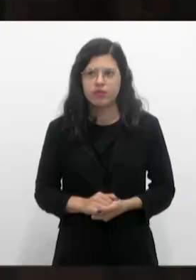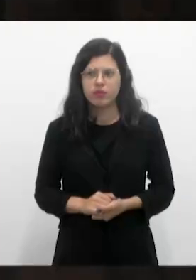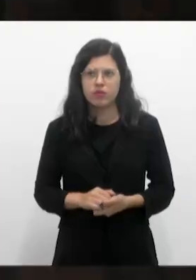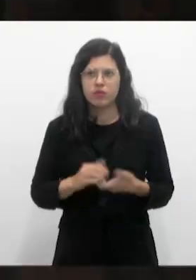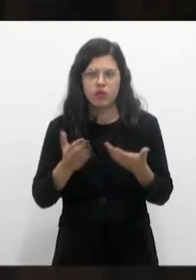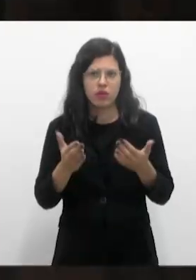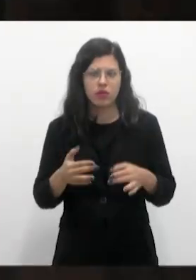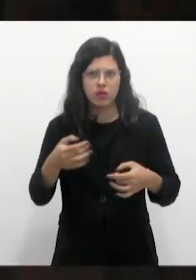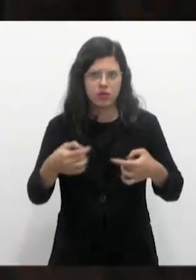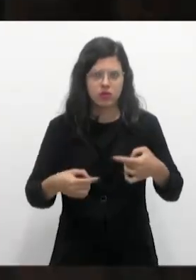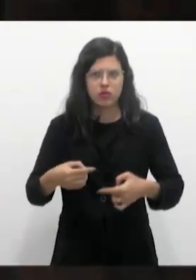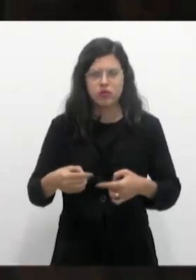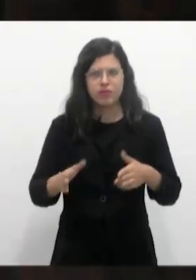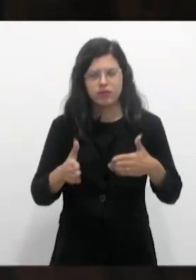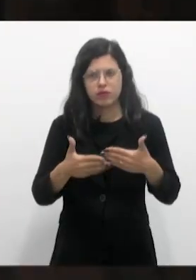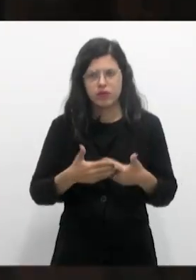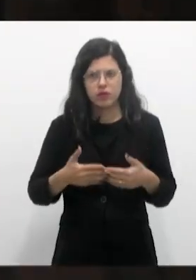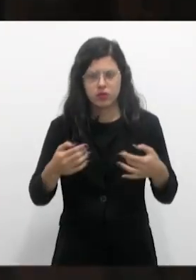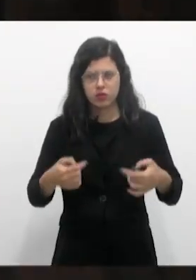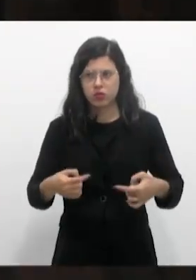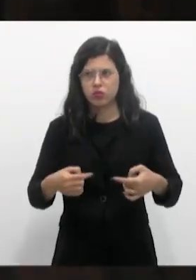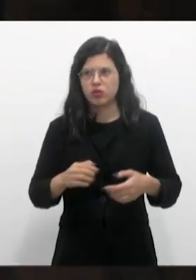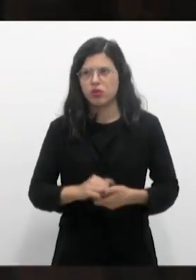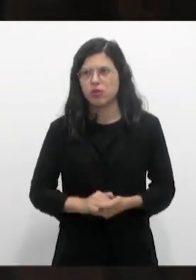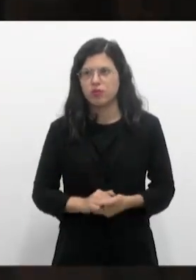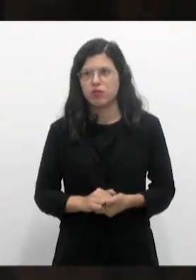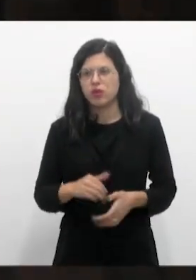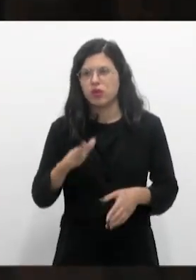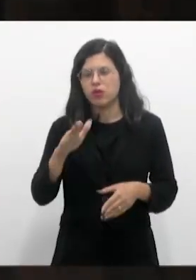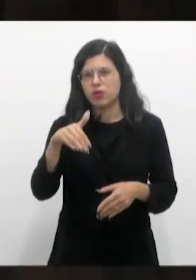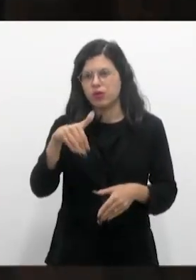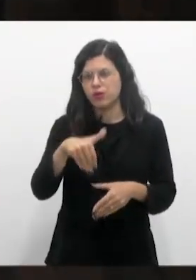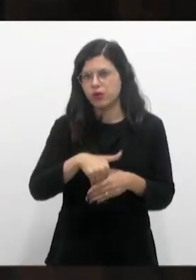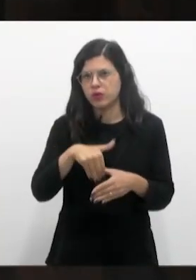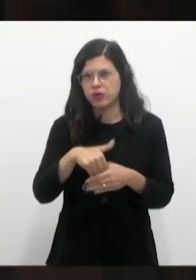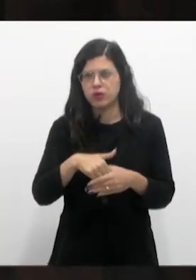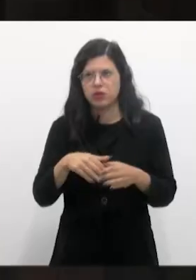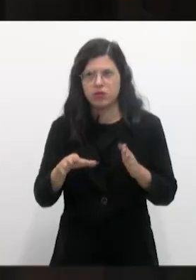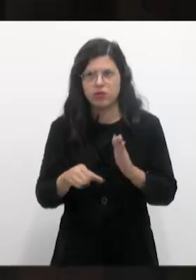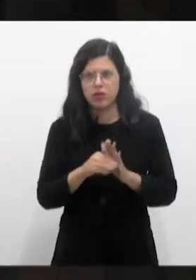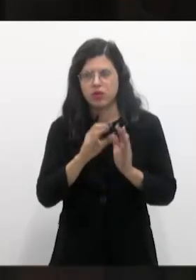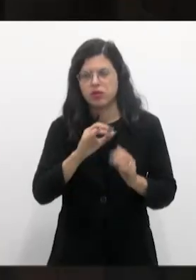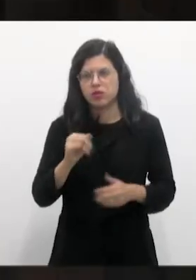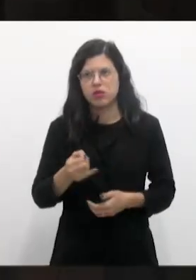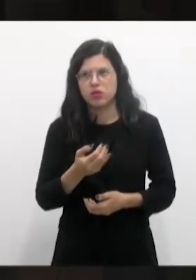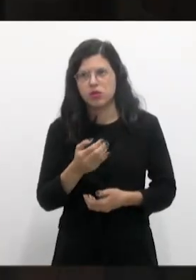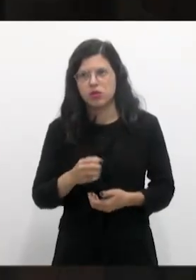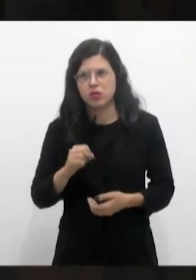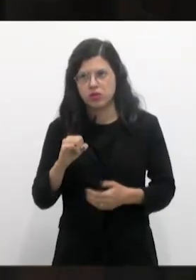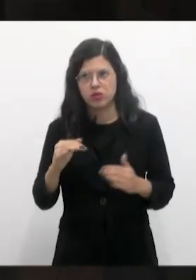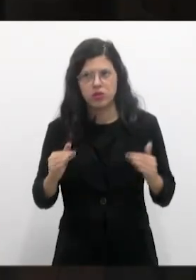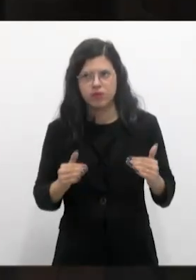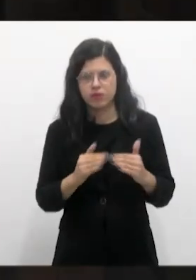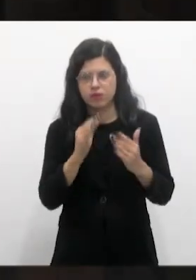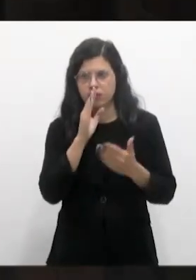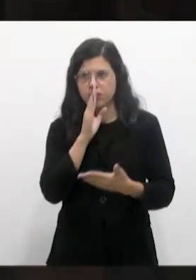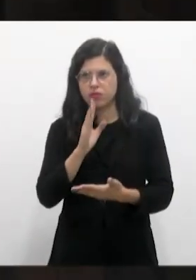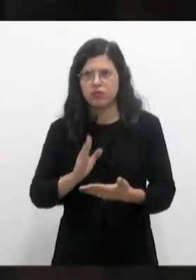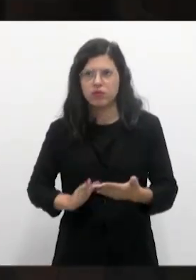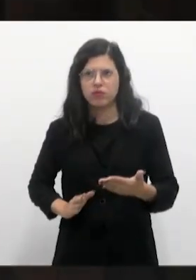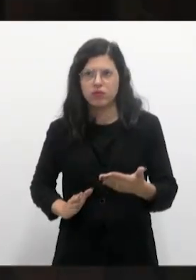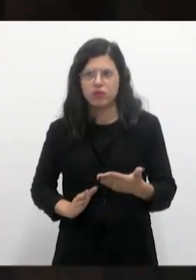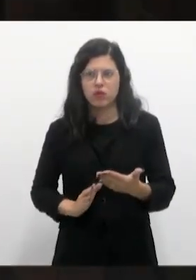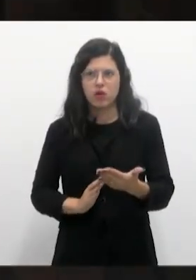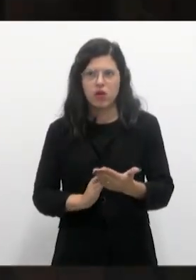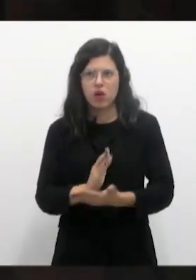havendo quem queira discutir, é encerrada a discussão. Em votação, as emendas da CCJ. Os senhores que aprovam